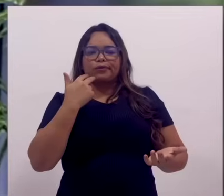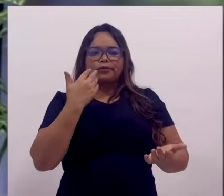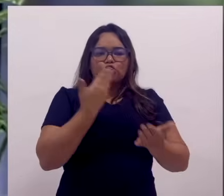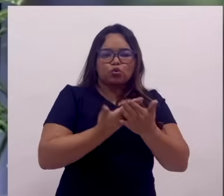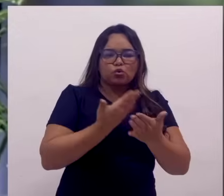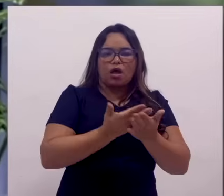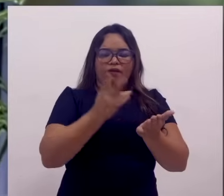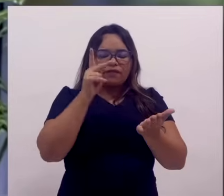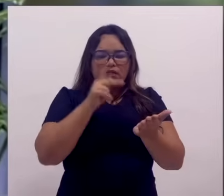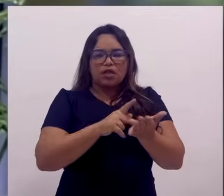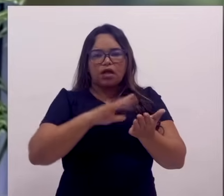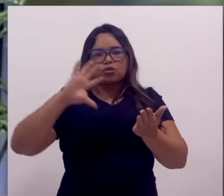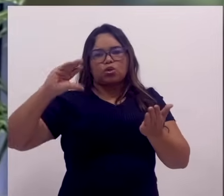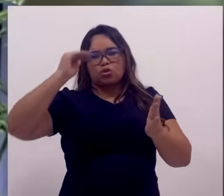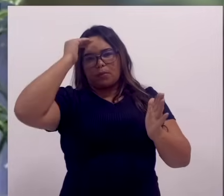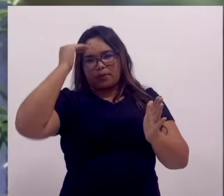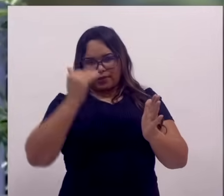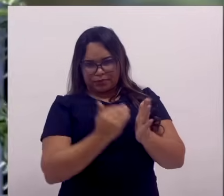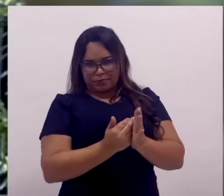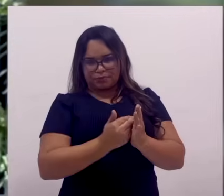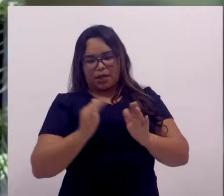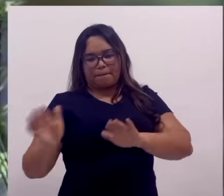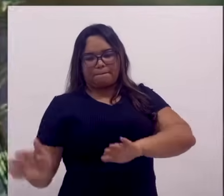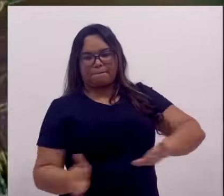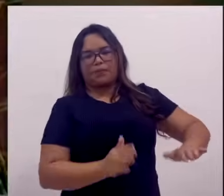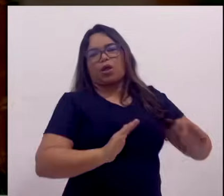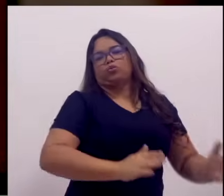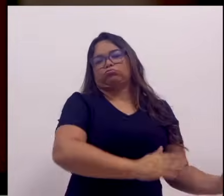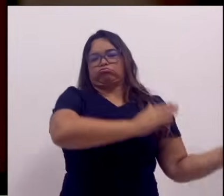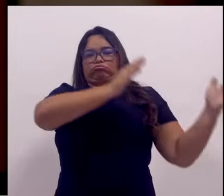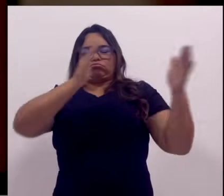fazê-la? Bom, veio então Filadélfia,